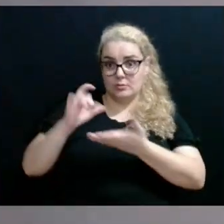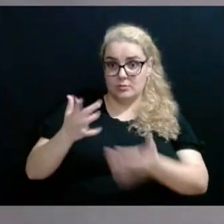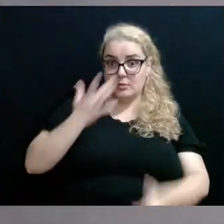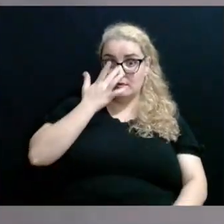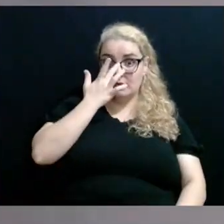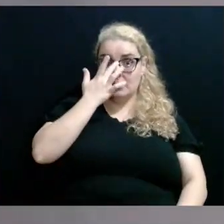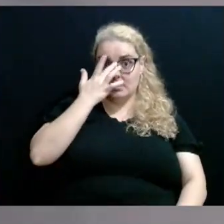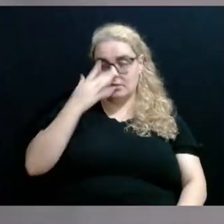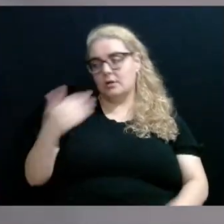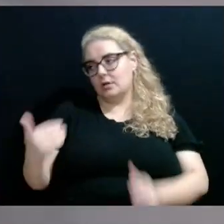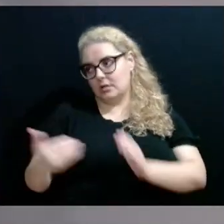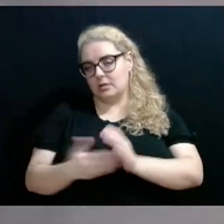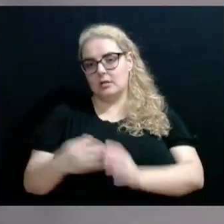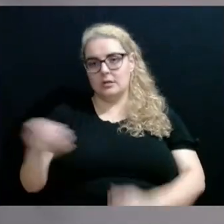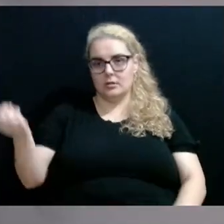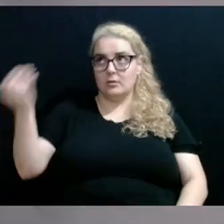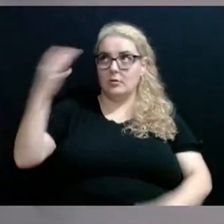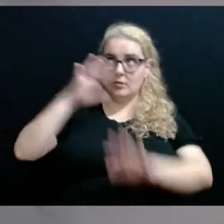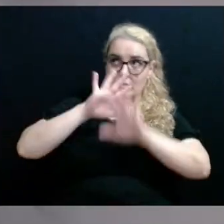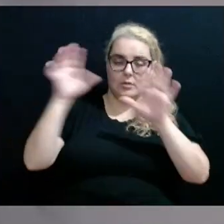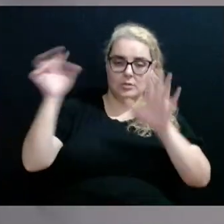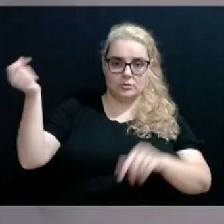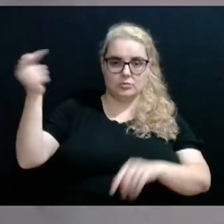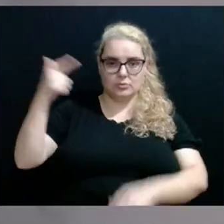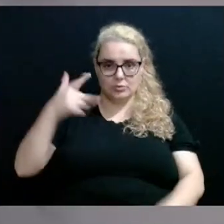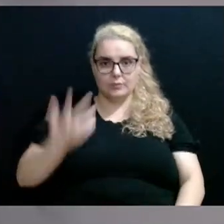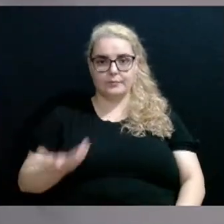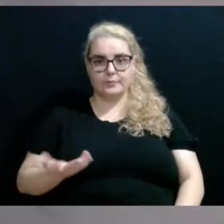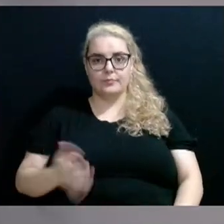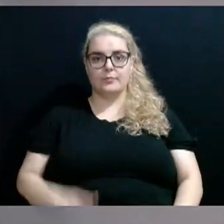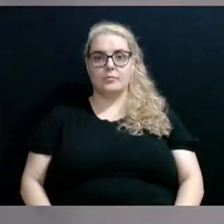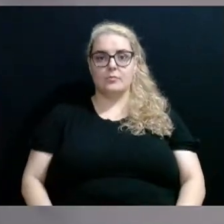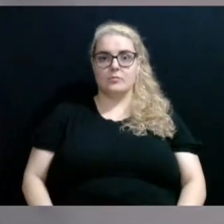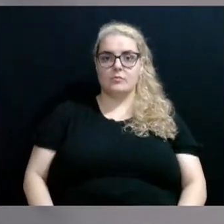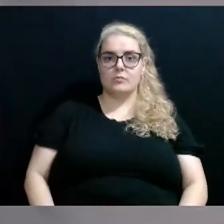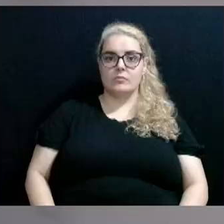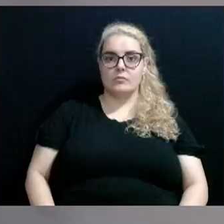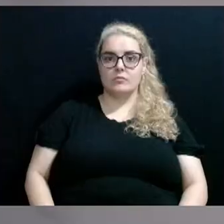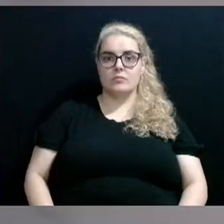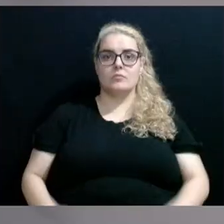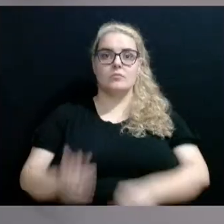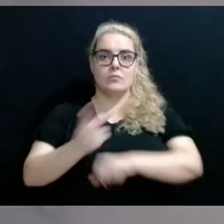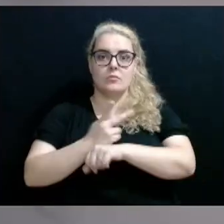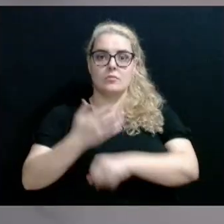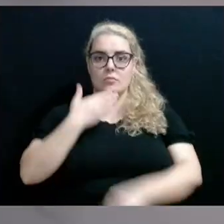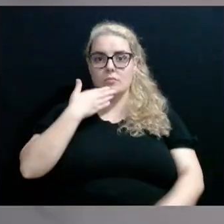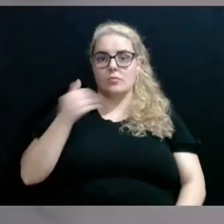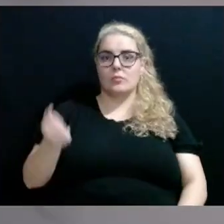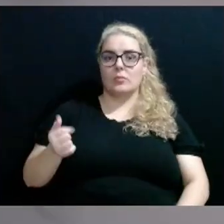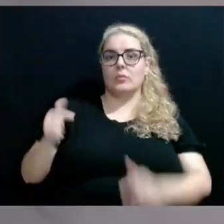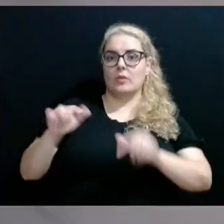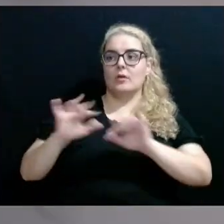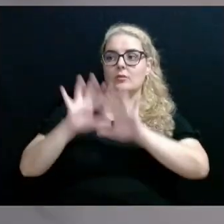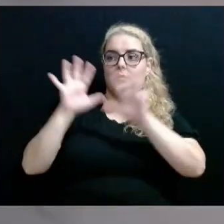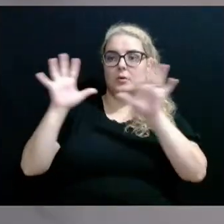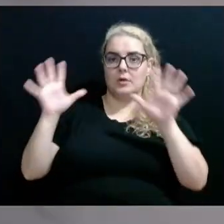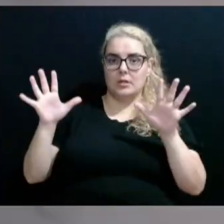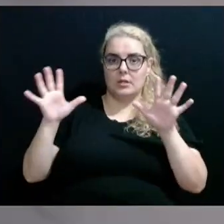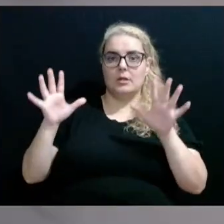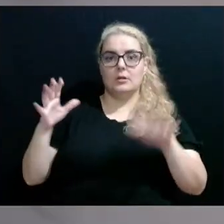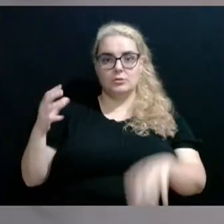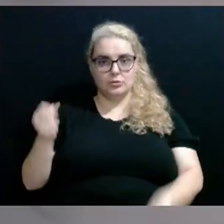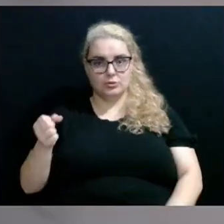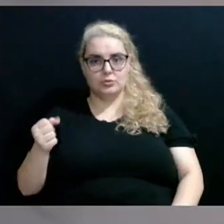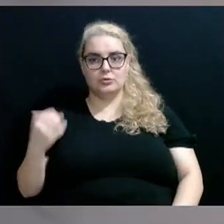luz do sol, né? Com o tempo mesmo. E procurar o melhor lugar clarinho, branco, né? E postar